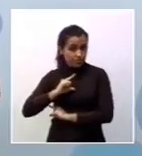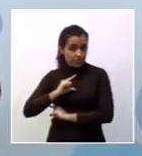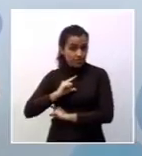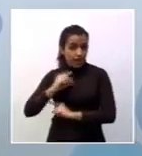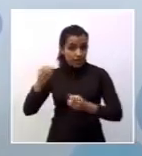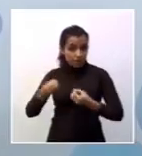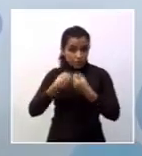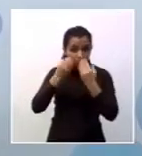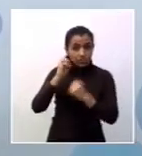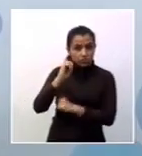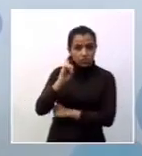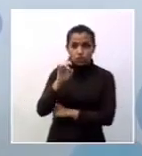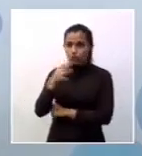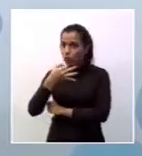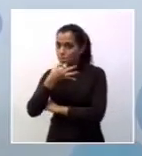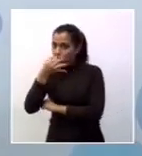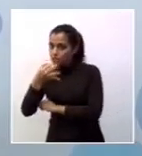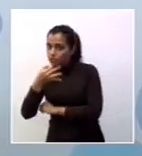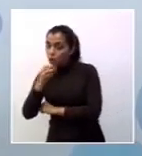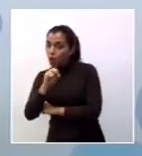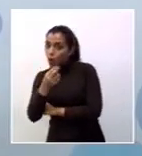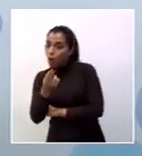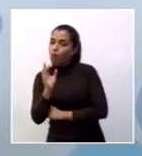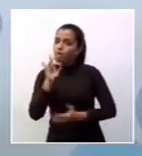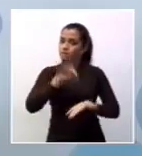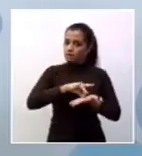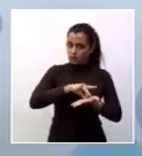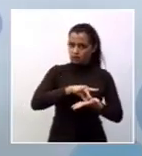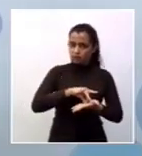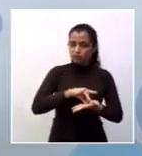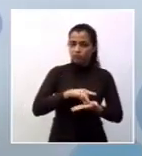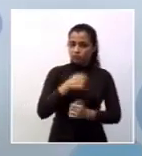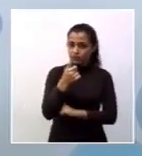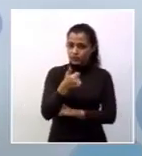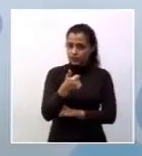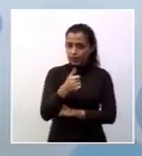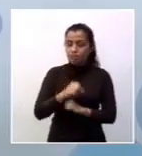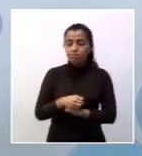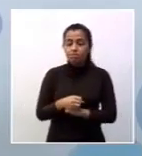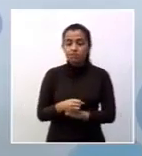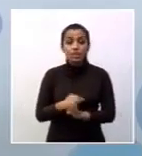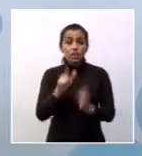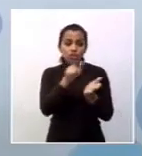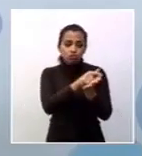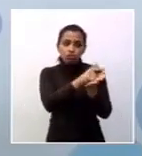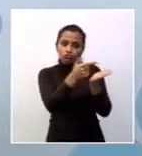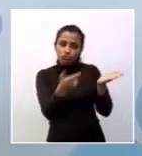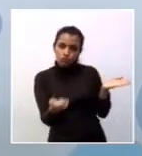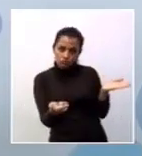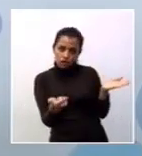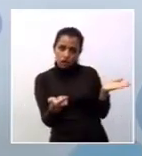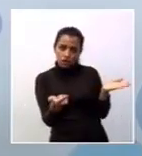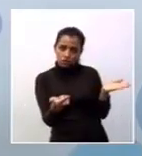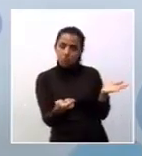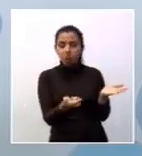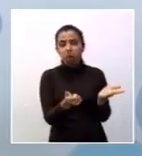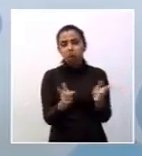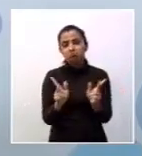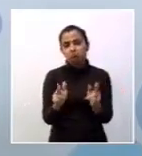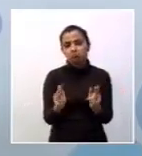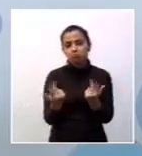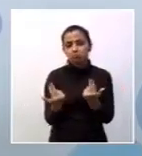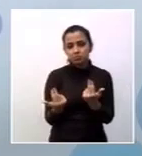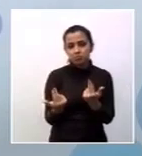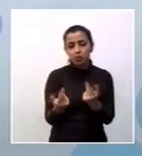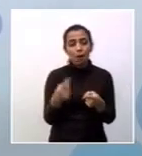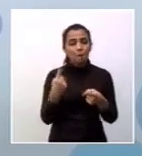deles ou se eles estão lendo algum fato, tá? Quando você fala de jornais, é a mesma coisa. É que, normalmente, quando a gente vai ver